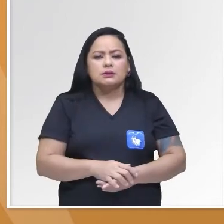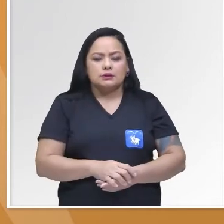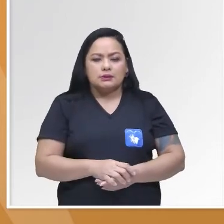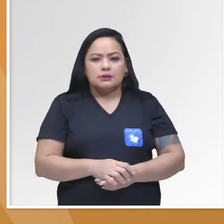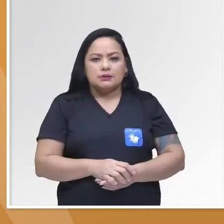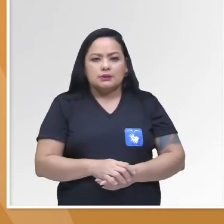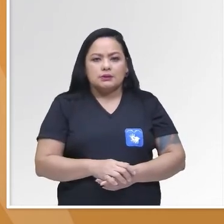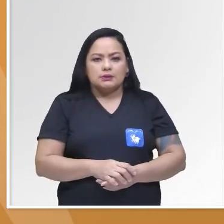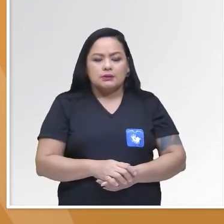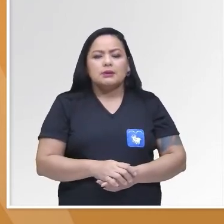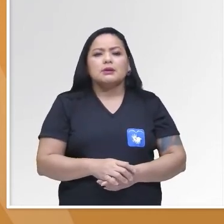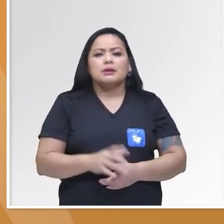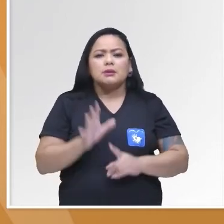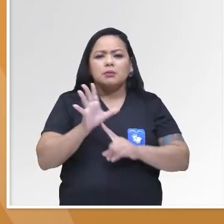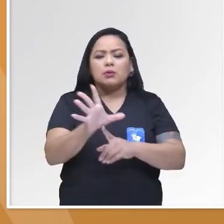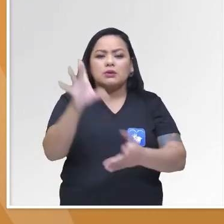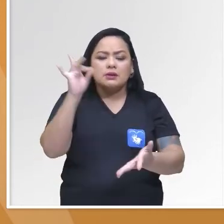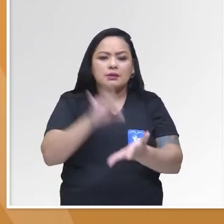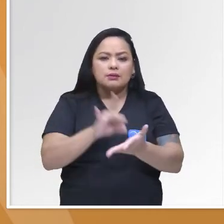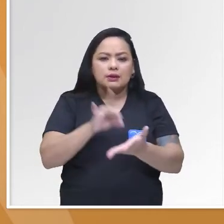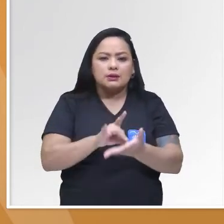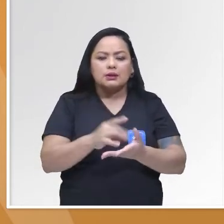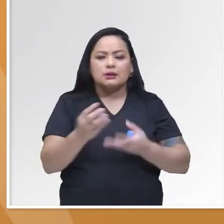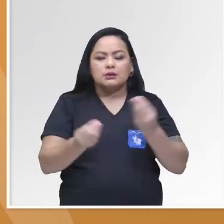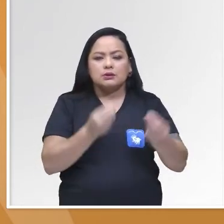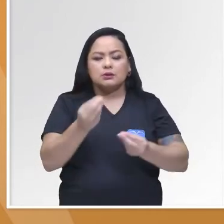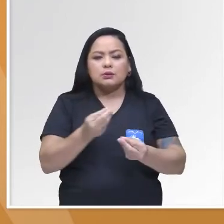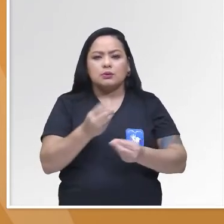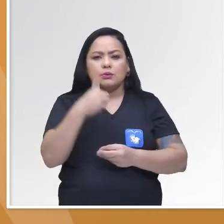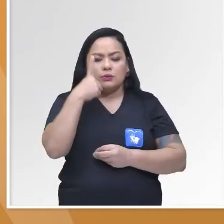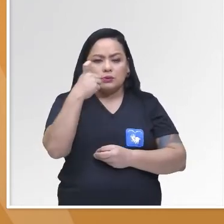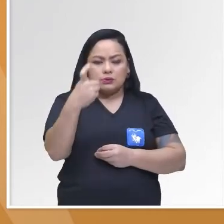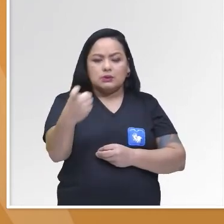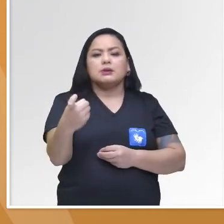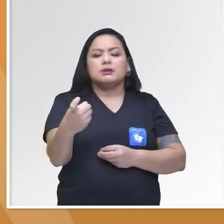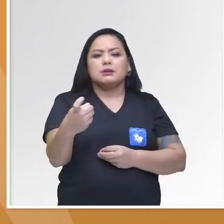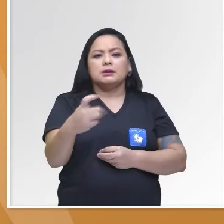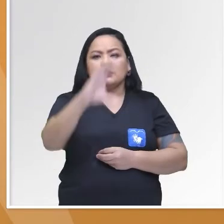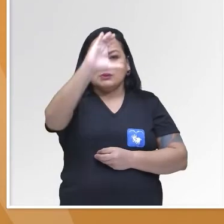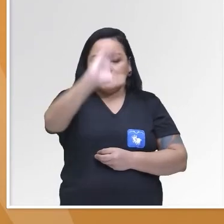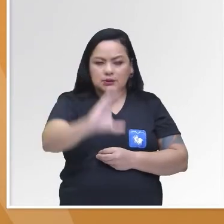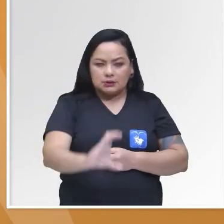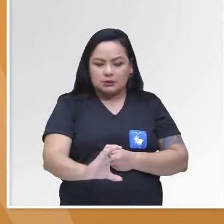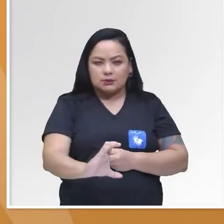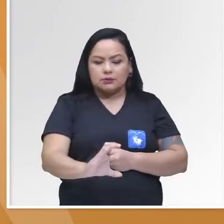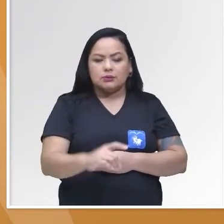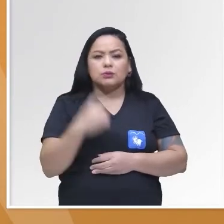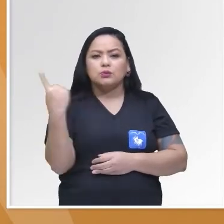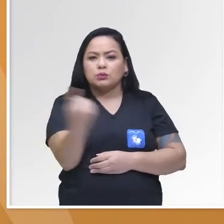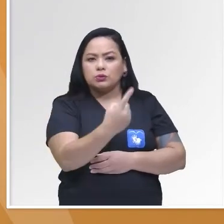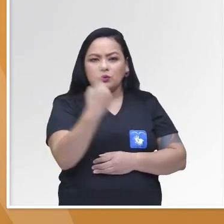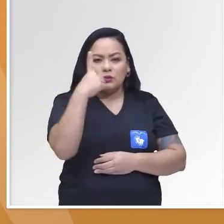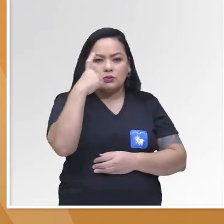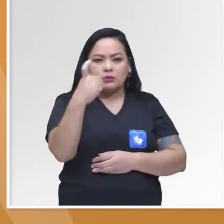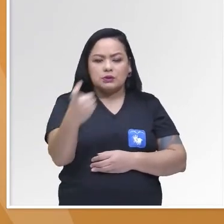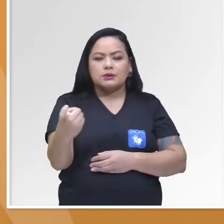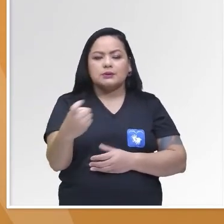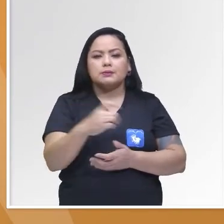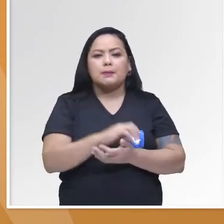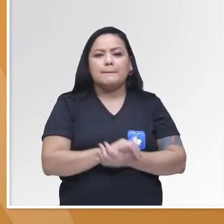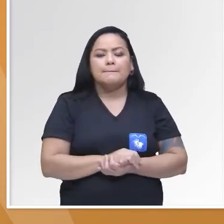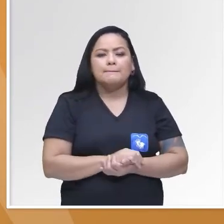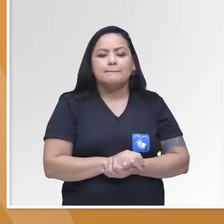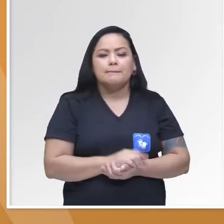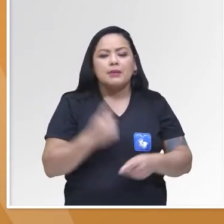até certo ponto, como nós estamos vendo aí, os interesses dos cidadãos, os nossos interesses. E